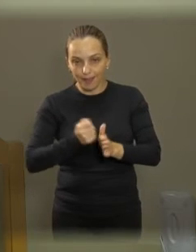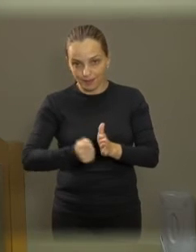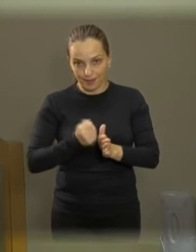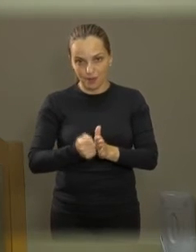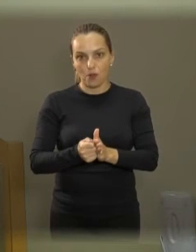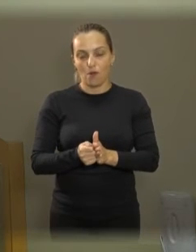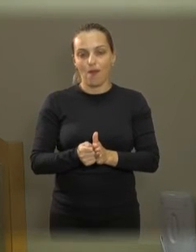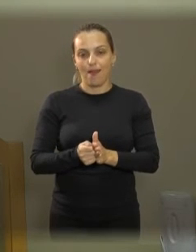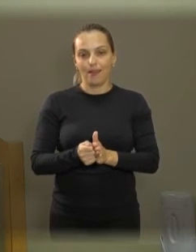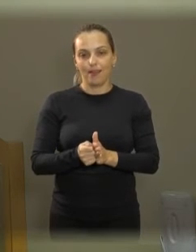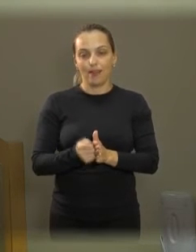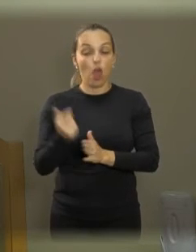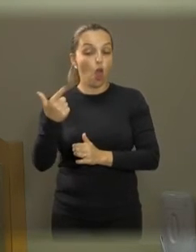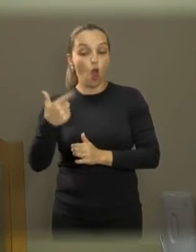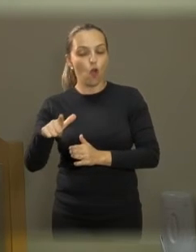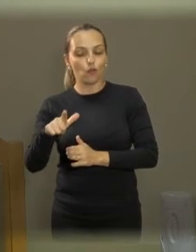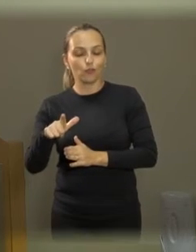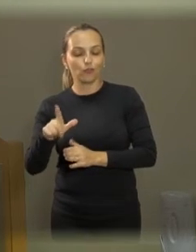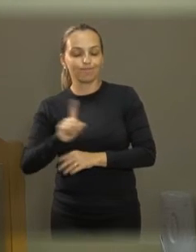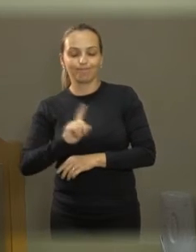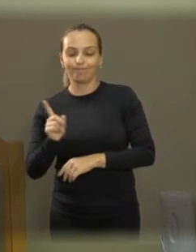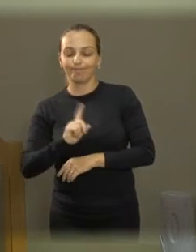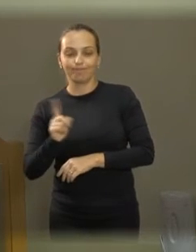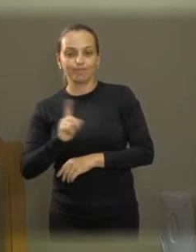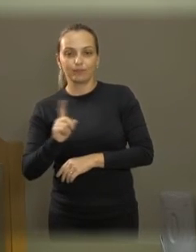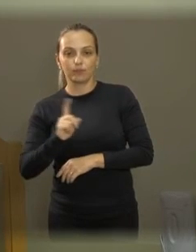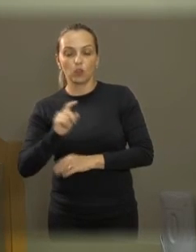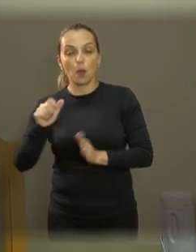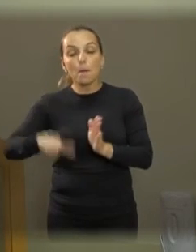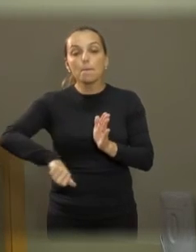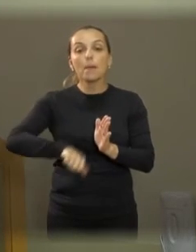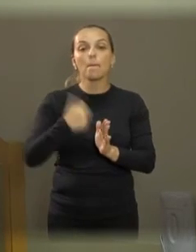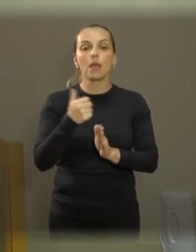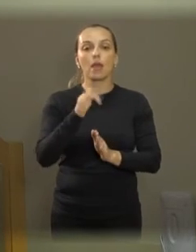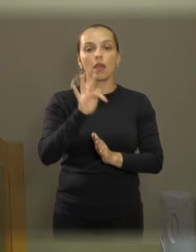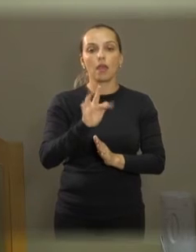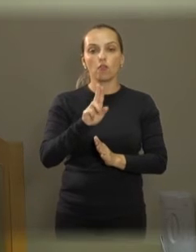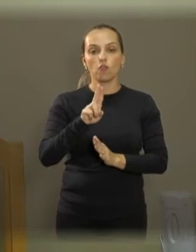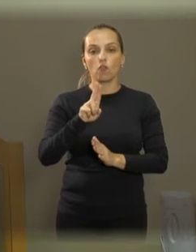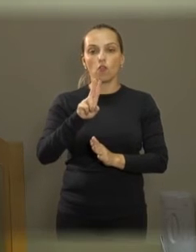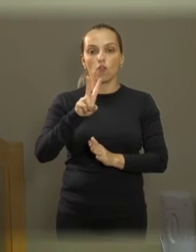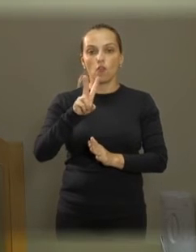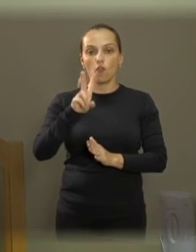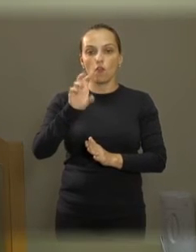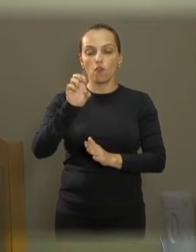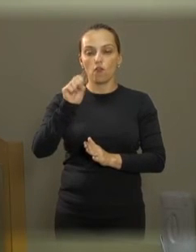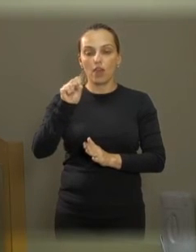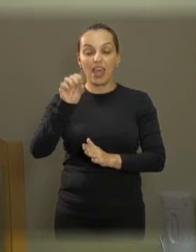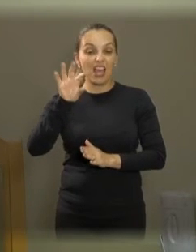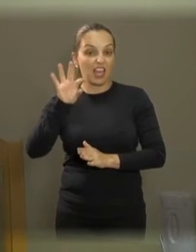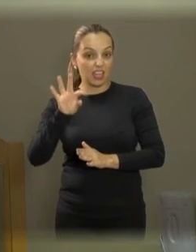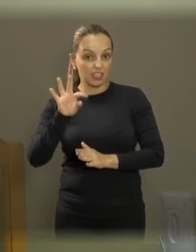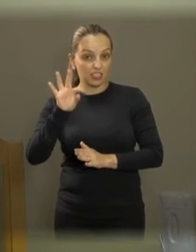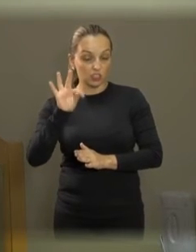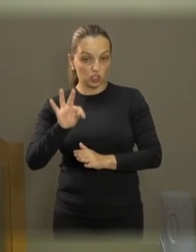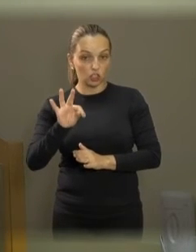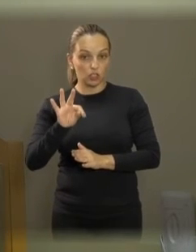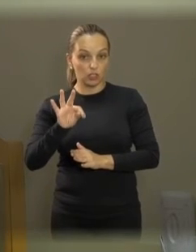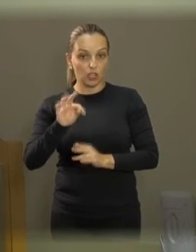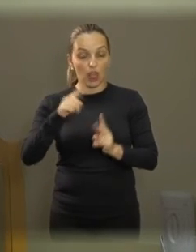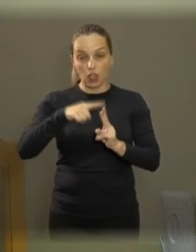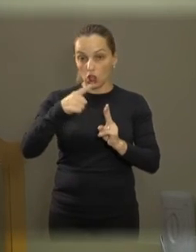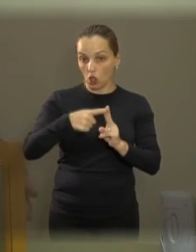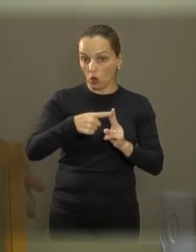Eu não fiz outro. Foi o primeiro ano da FUVEST em 2 fases. Primeiro ano FUVEST em 2